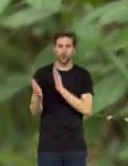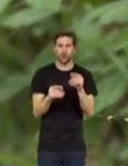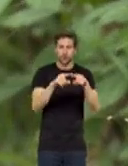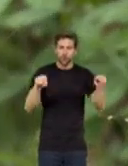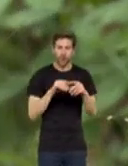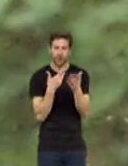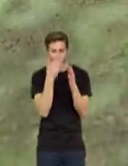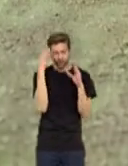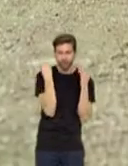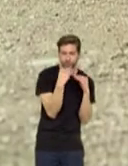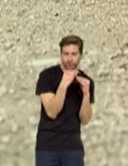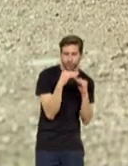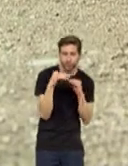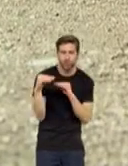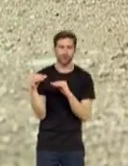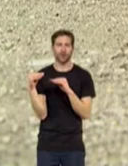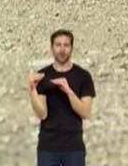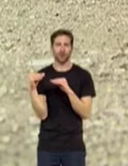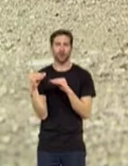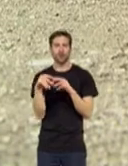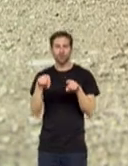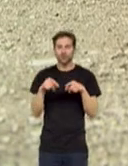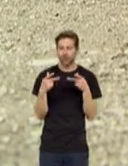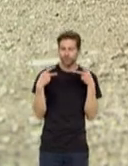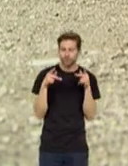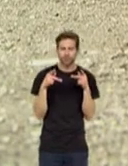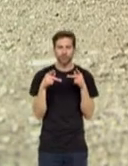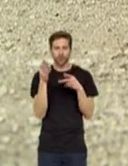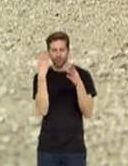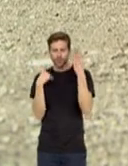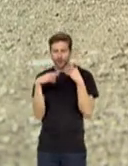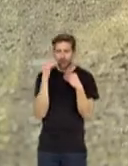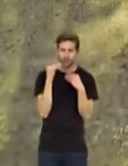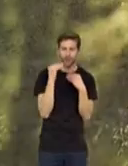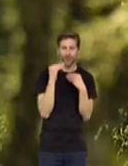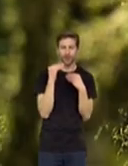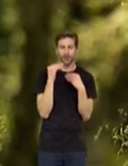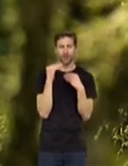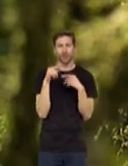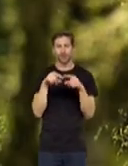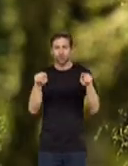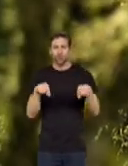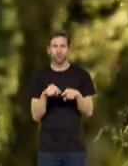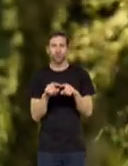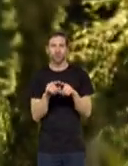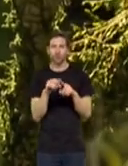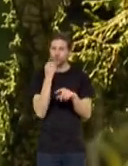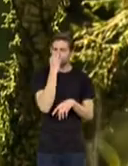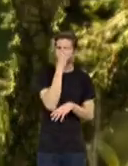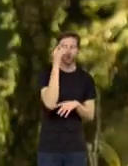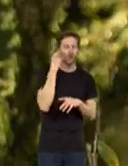um espaço de ensino, um espaço de formação, um espaço pedagógico também por isso, e um espaço que revela a